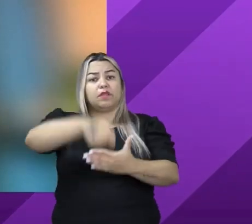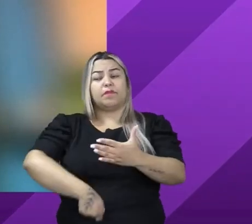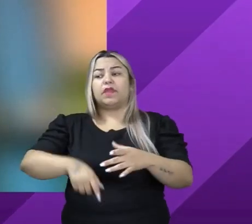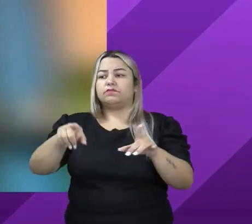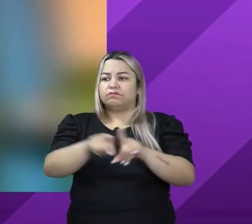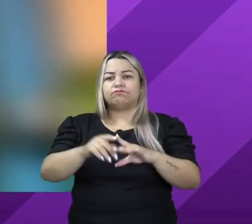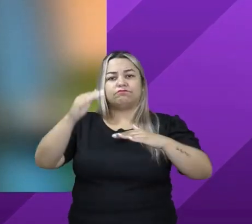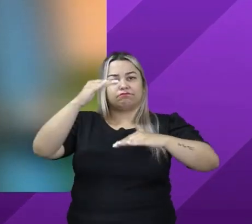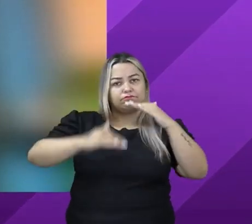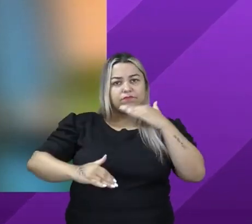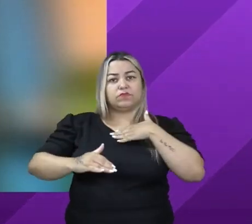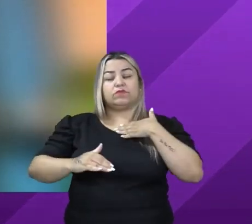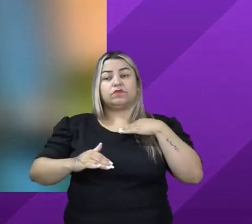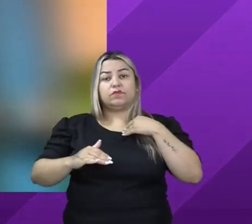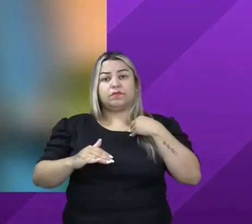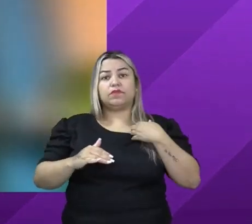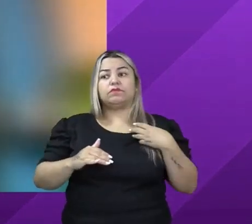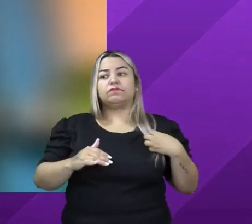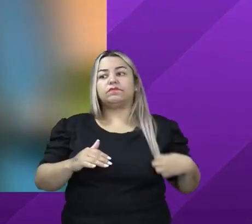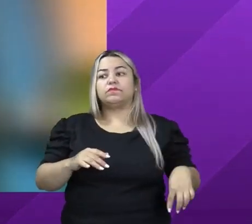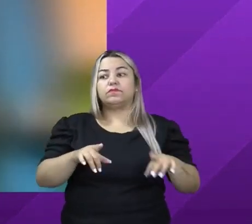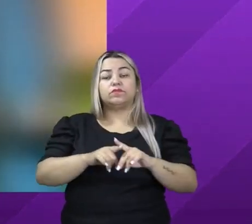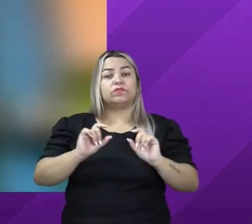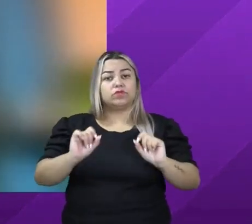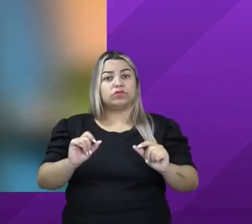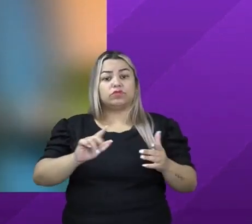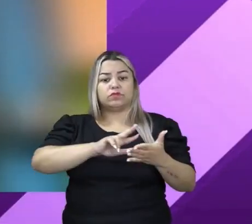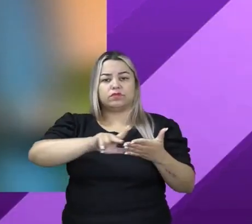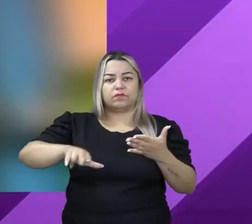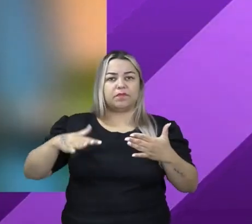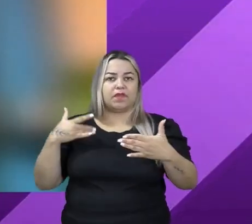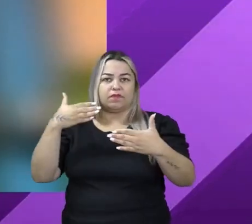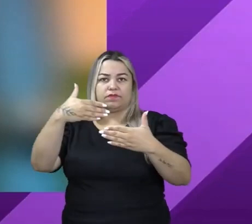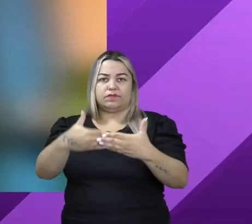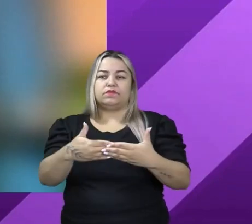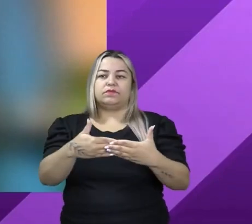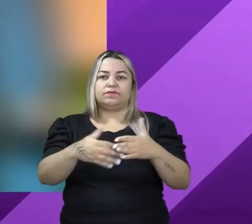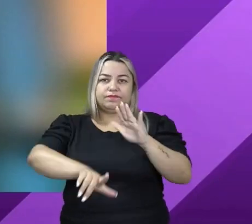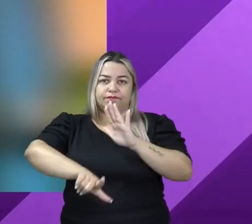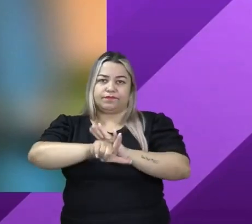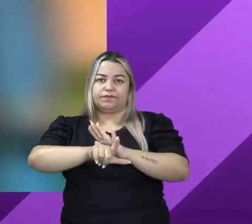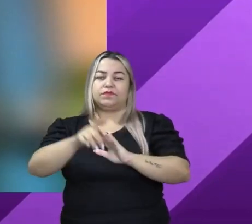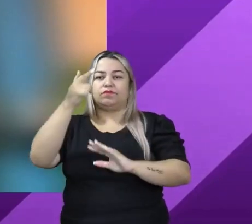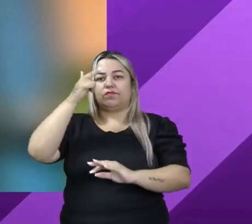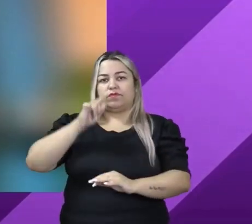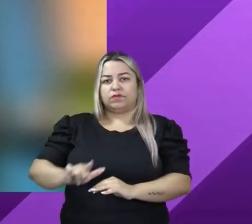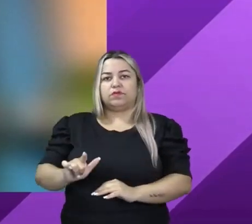das desigualdades de gênero, que a gente enfrente e avance em legislações que